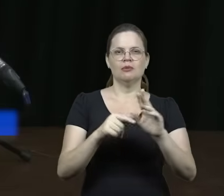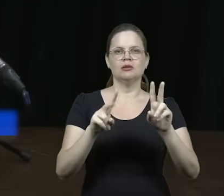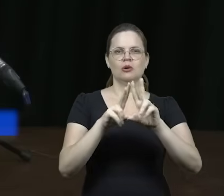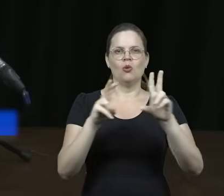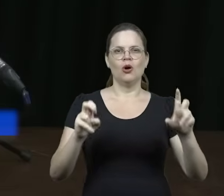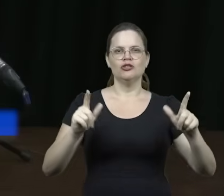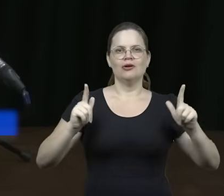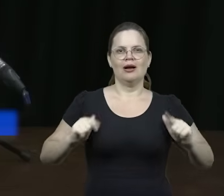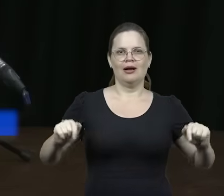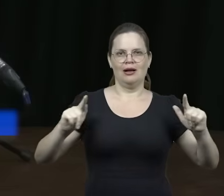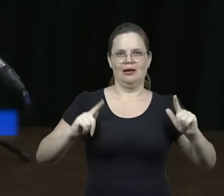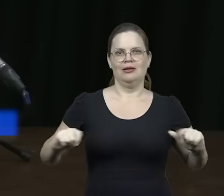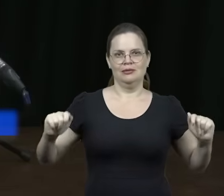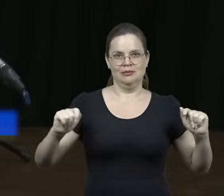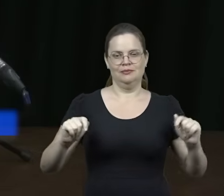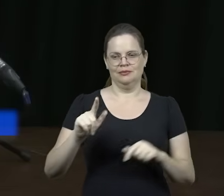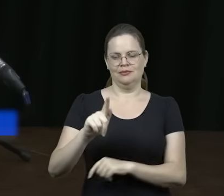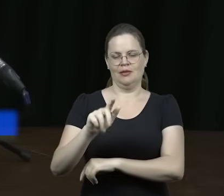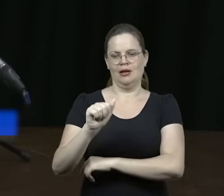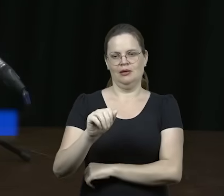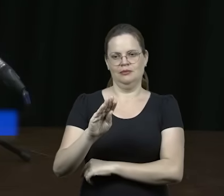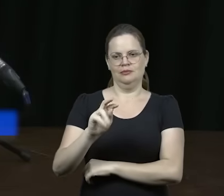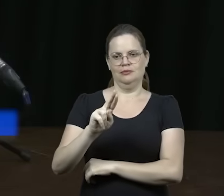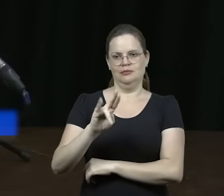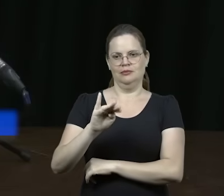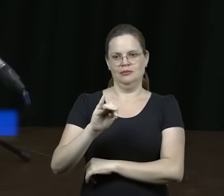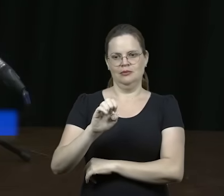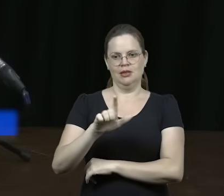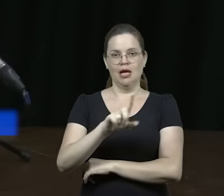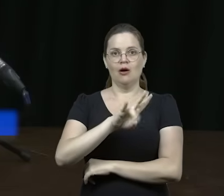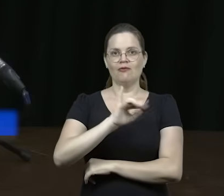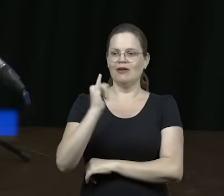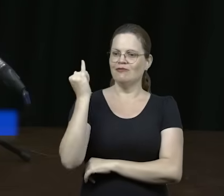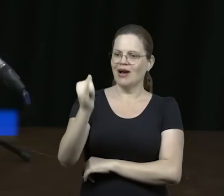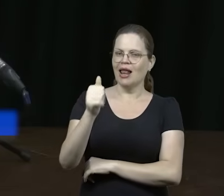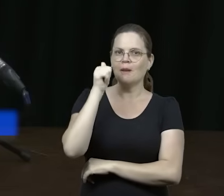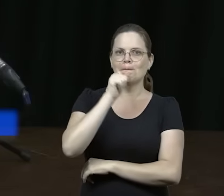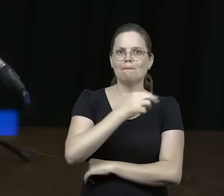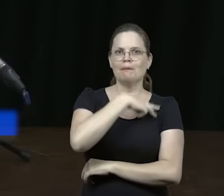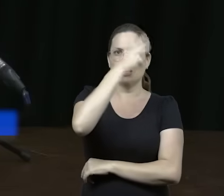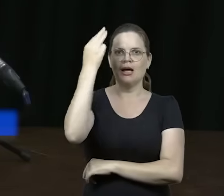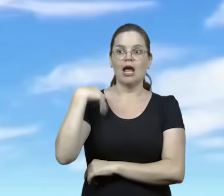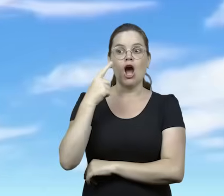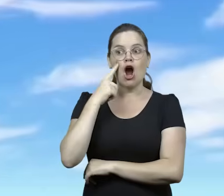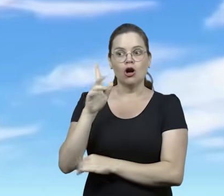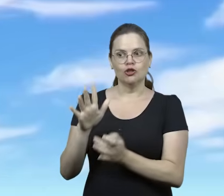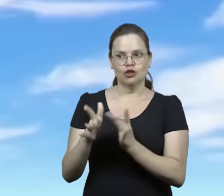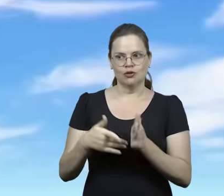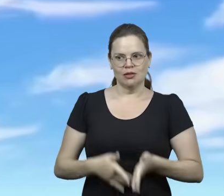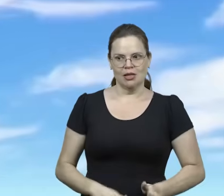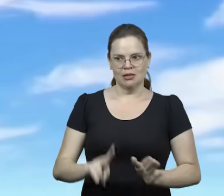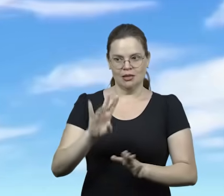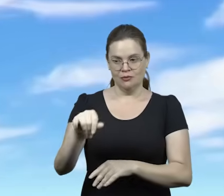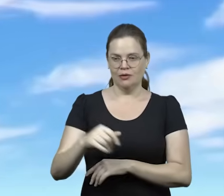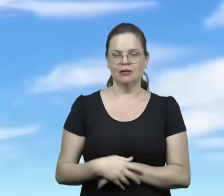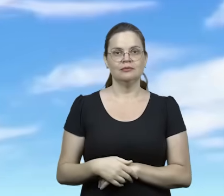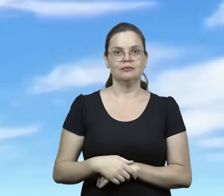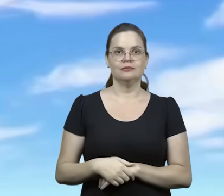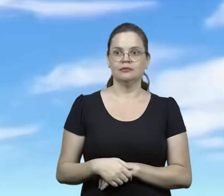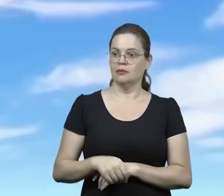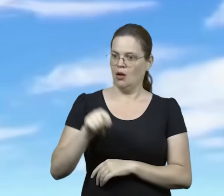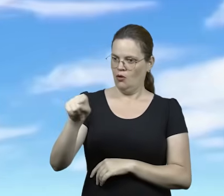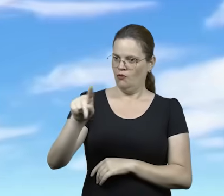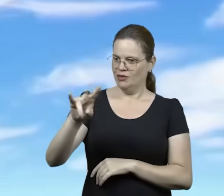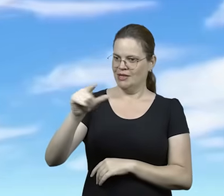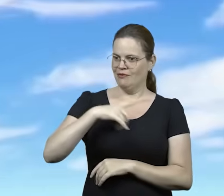vai anunciar o nascimento do Senhor Jesus para Maria, e ele diz assim: descerá sobre ti